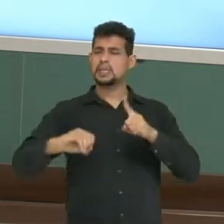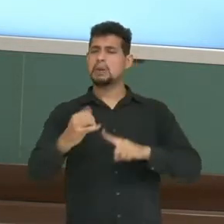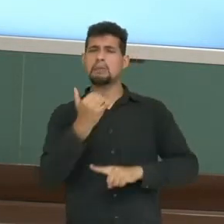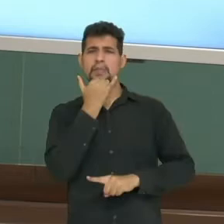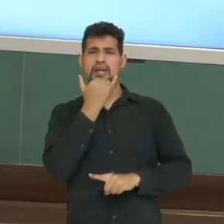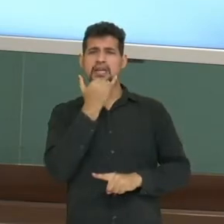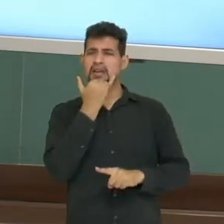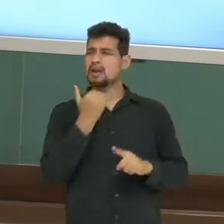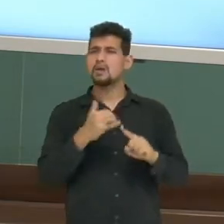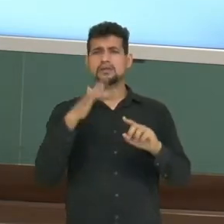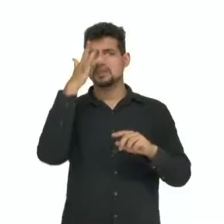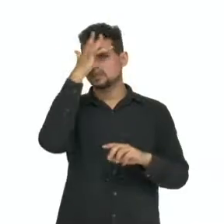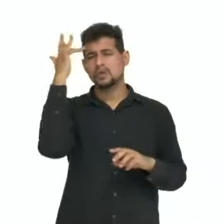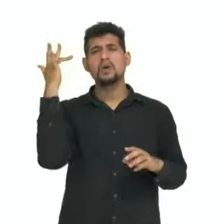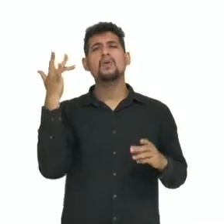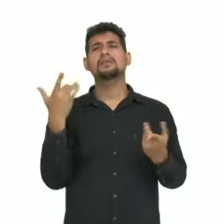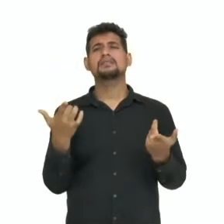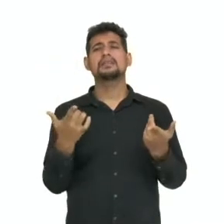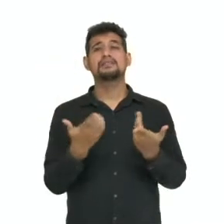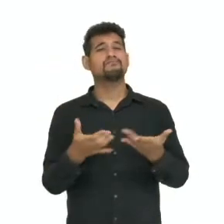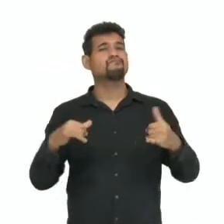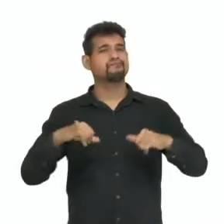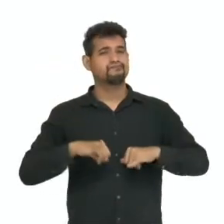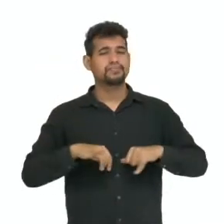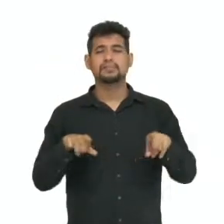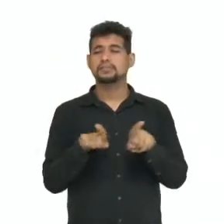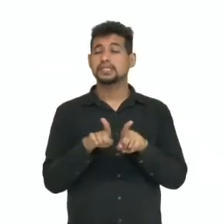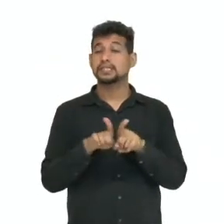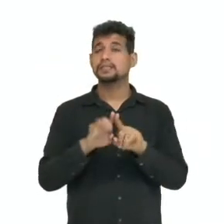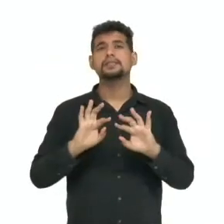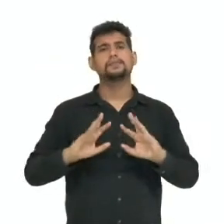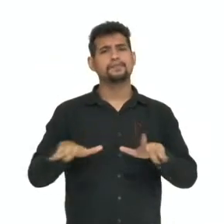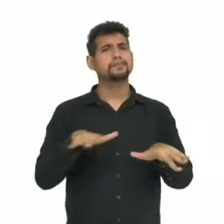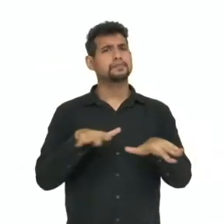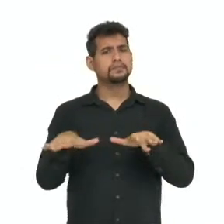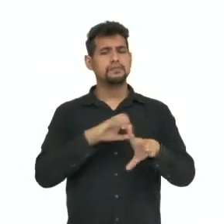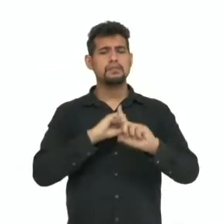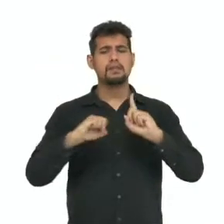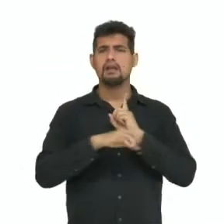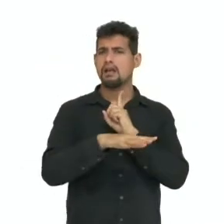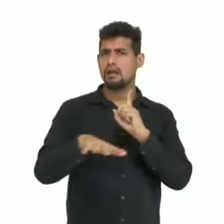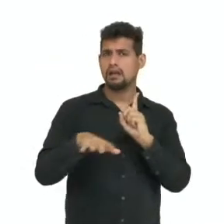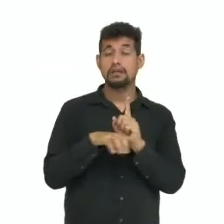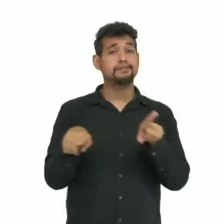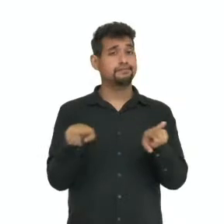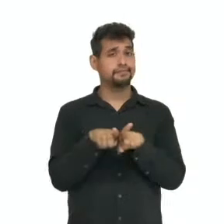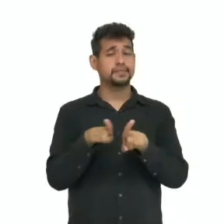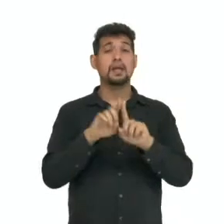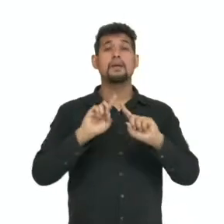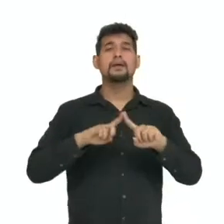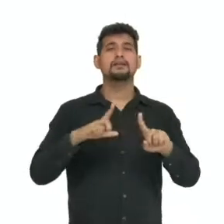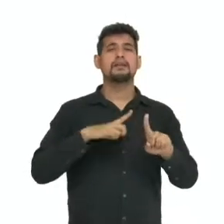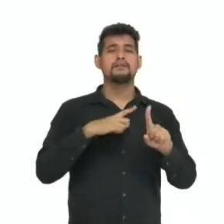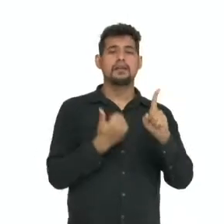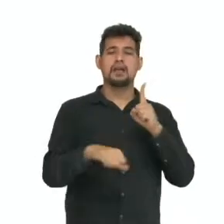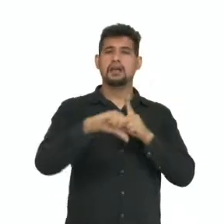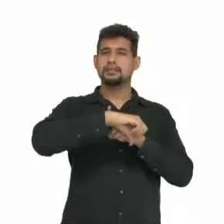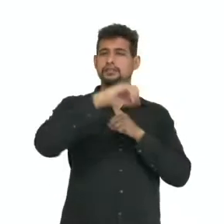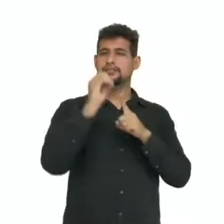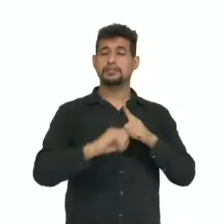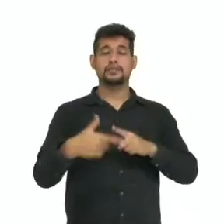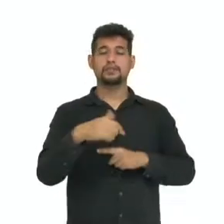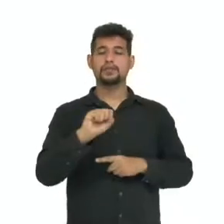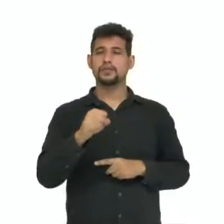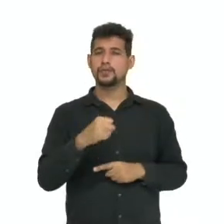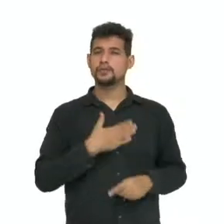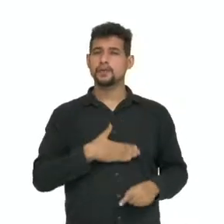presos políticos, essa campanha mobilizou toda a sociedade civil e a lei da anistia foi sancionada em 28 de